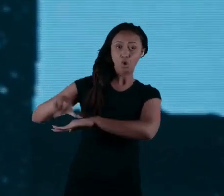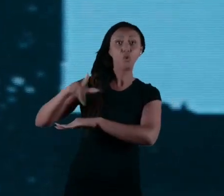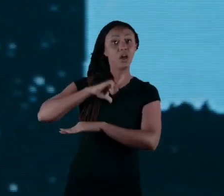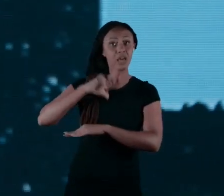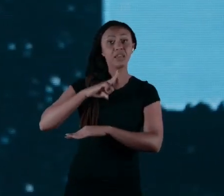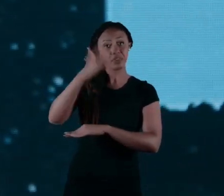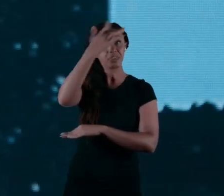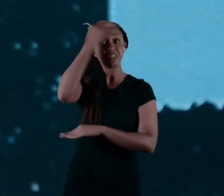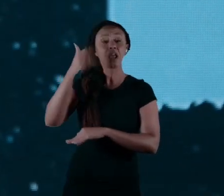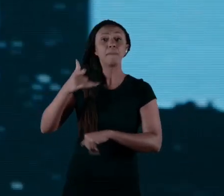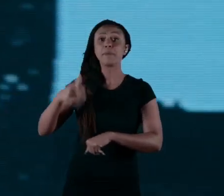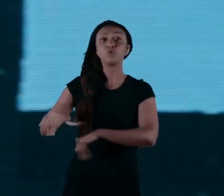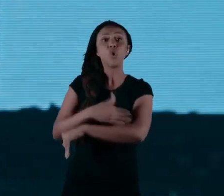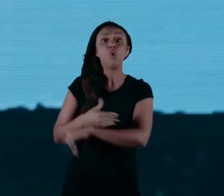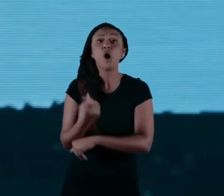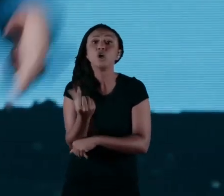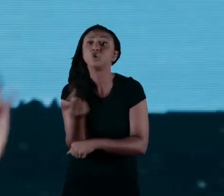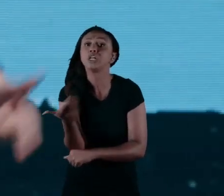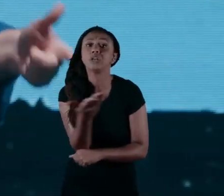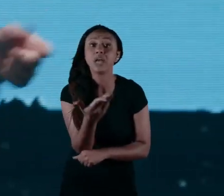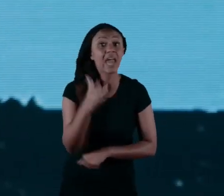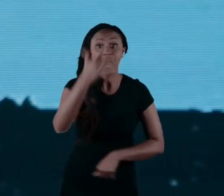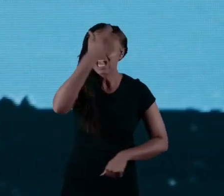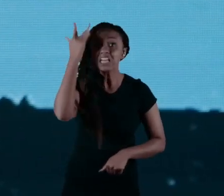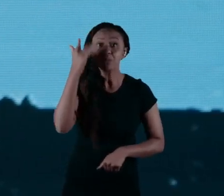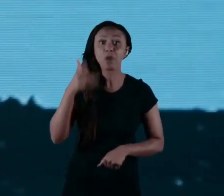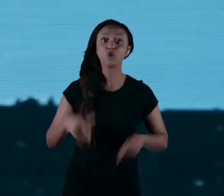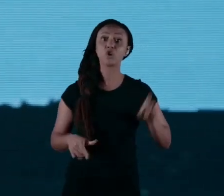para você? E muita gente não abre nem o vidro,